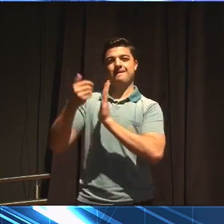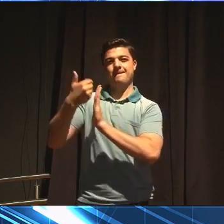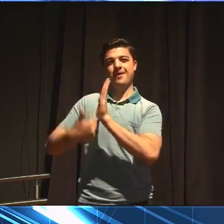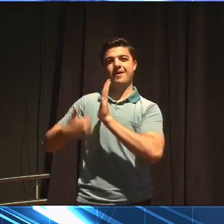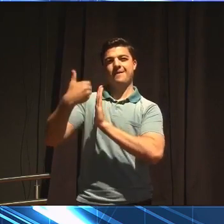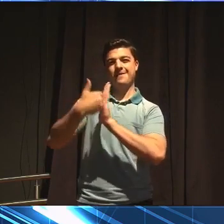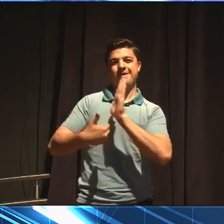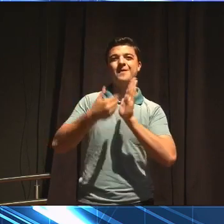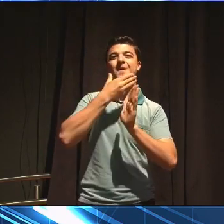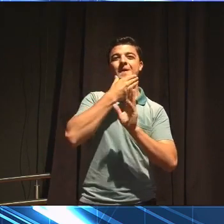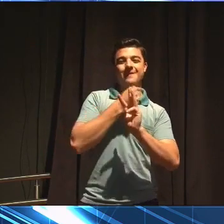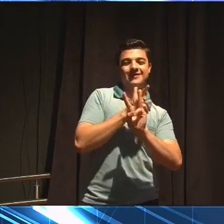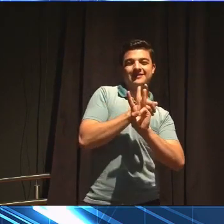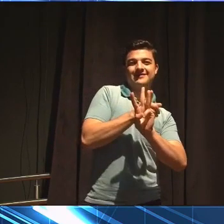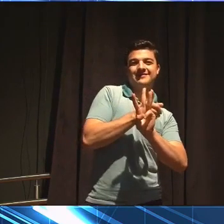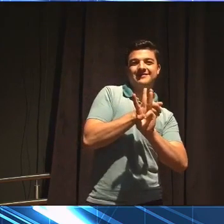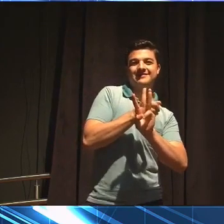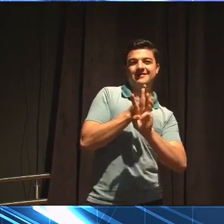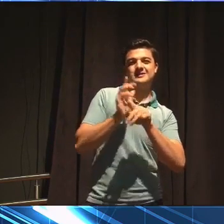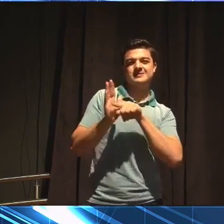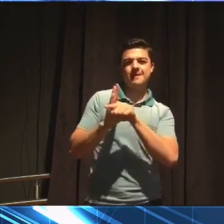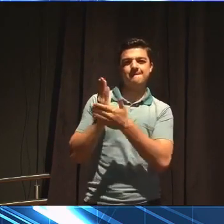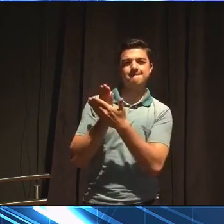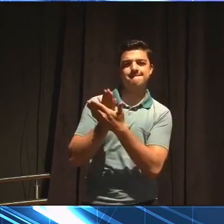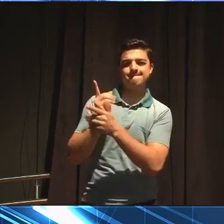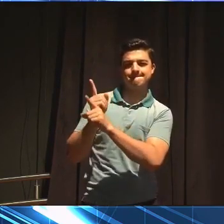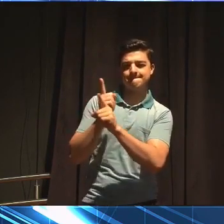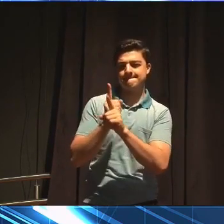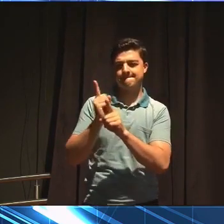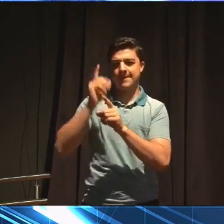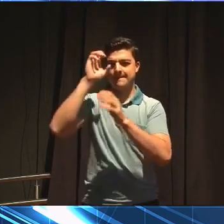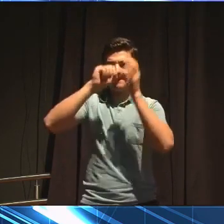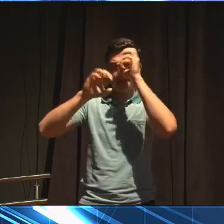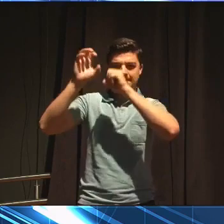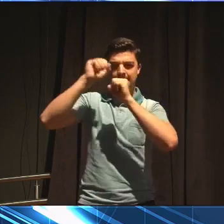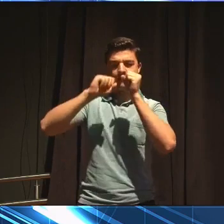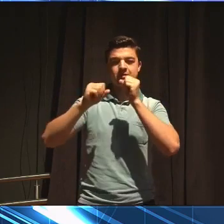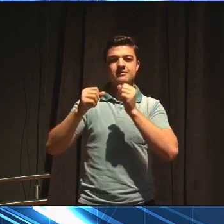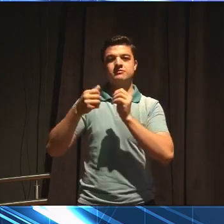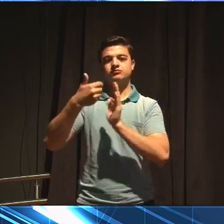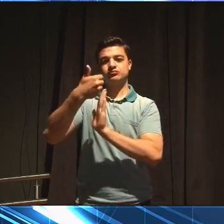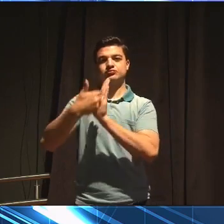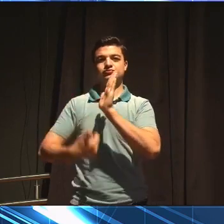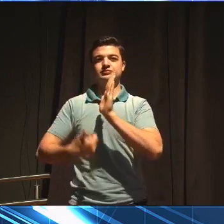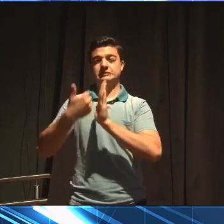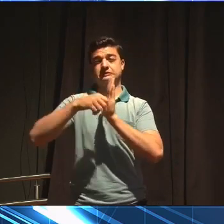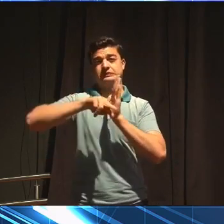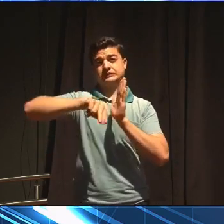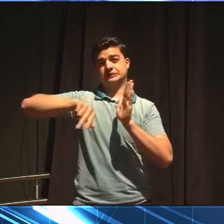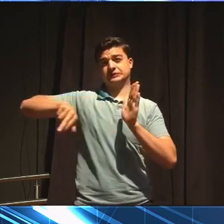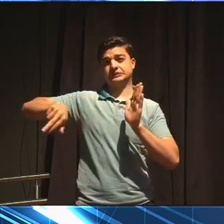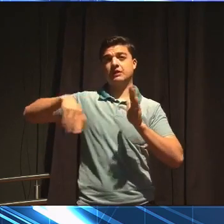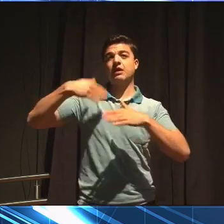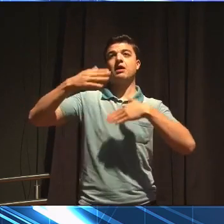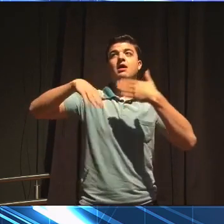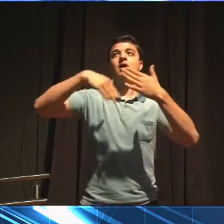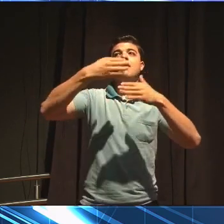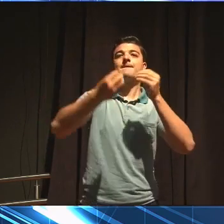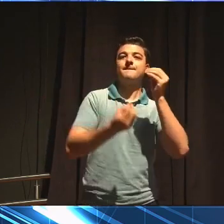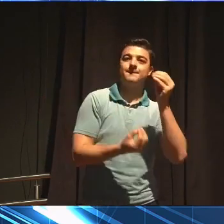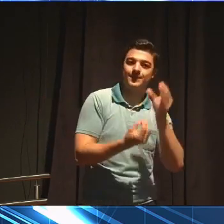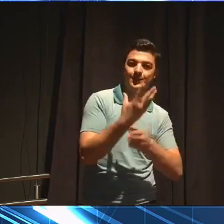para conseguir a máquina fotográfica, né, a fotografia digital. Então é isso, gente, a gente precisa entender essas